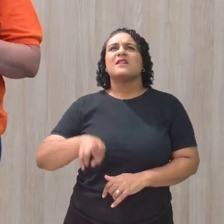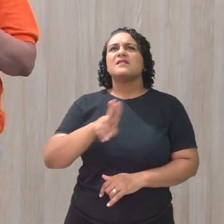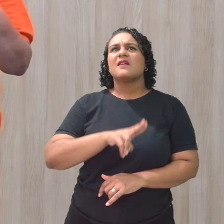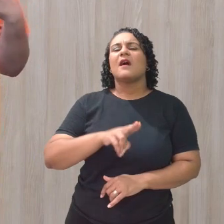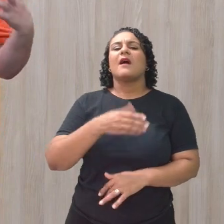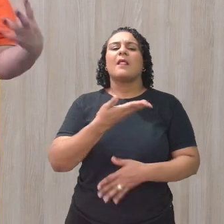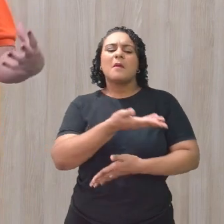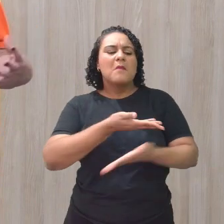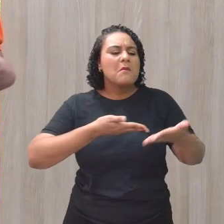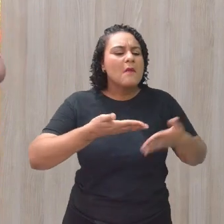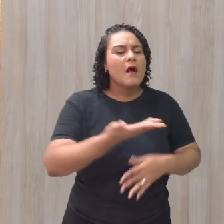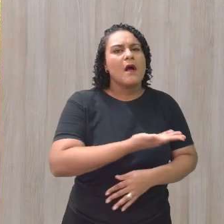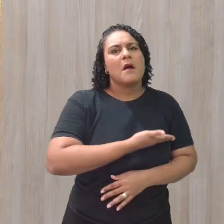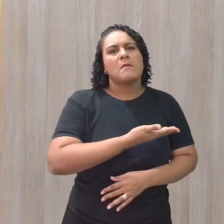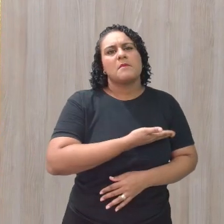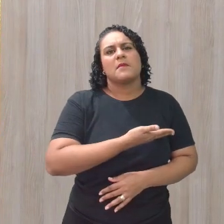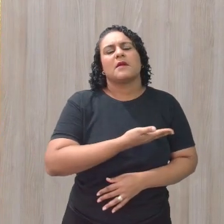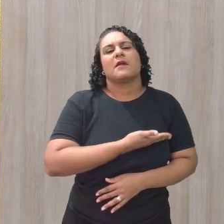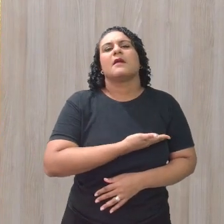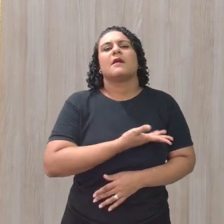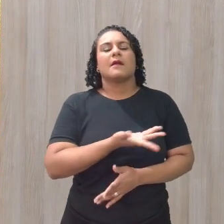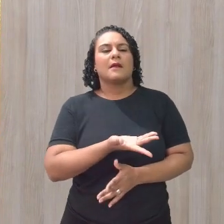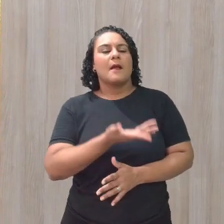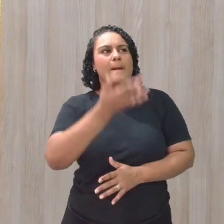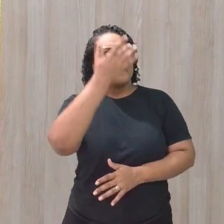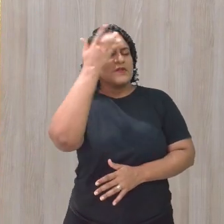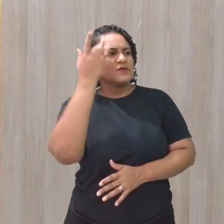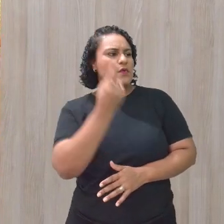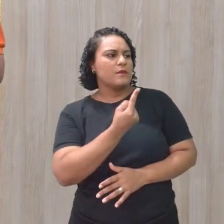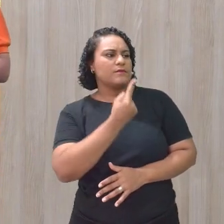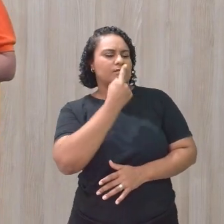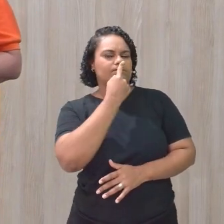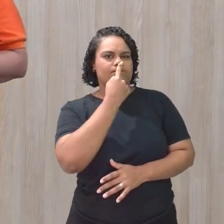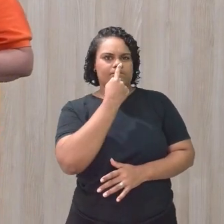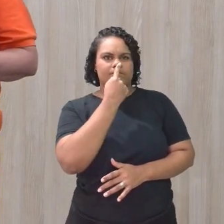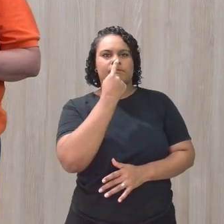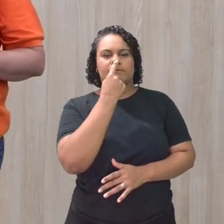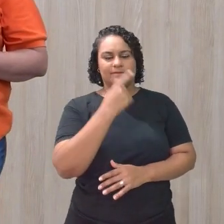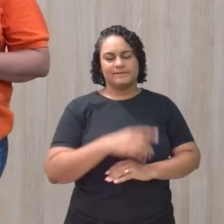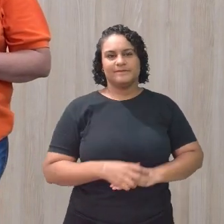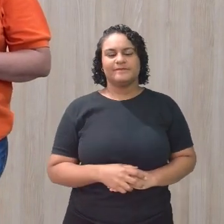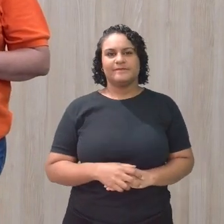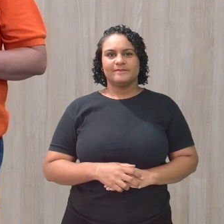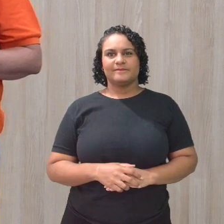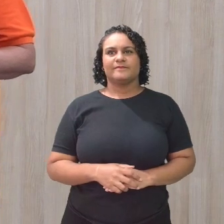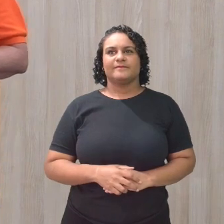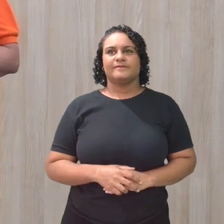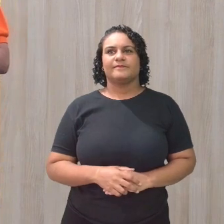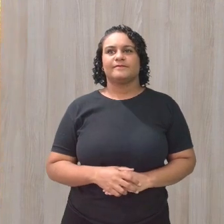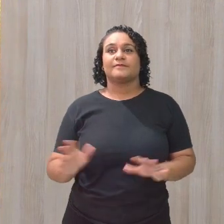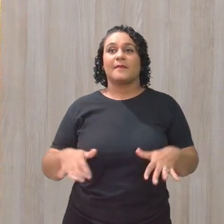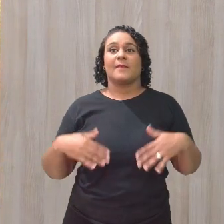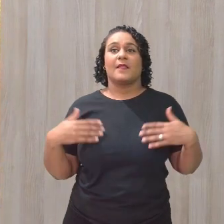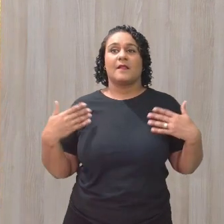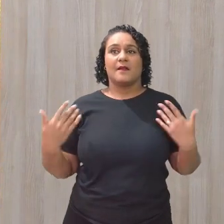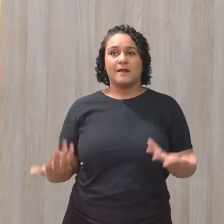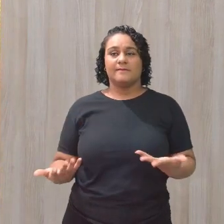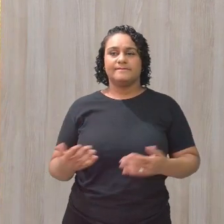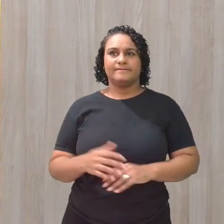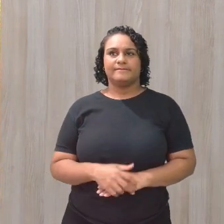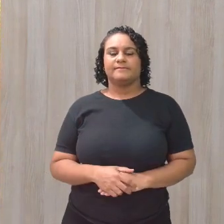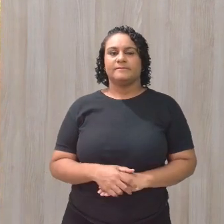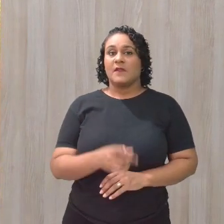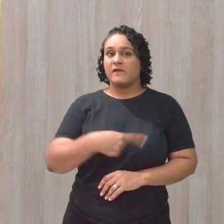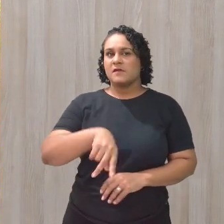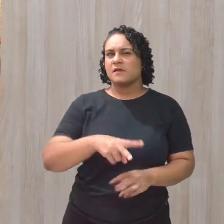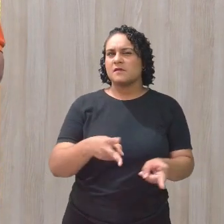Entre pessoas chegadas, como falam os meus alunos queridos. E aí, então